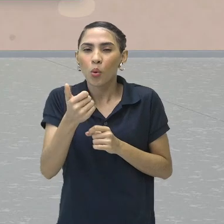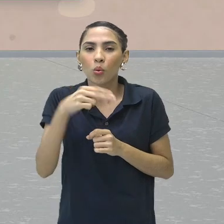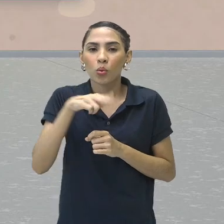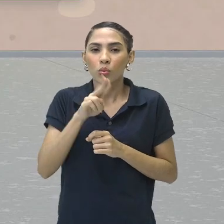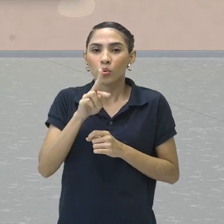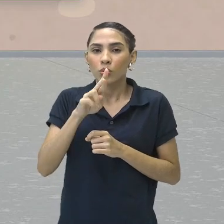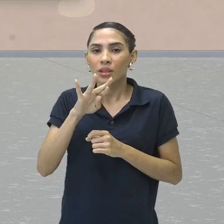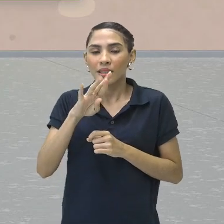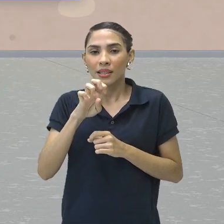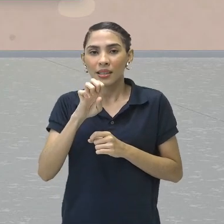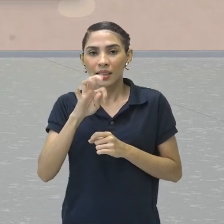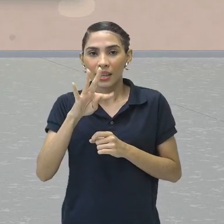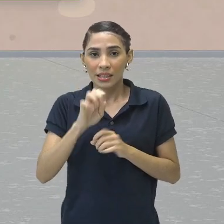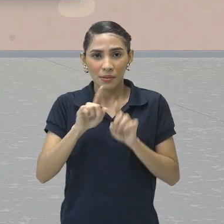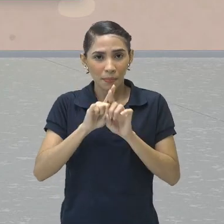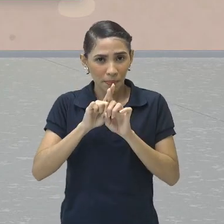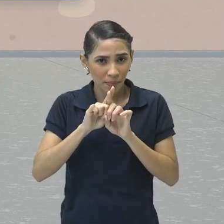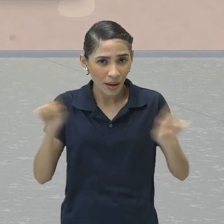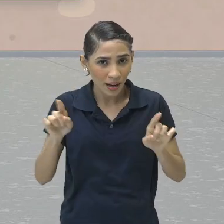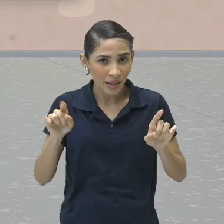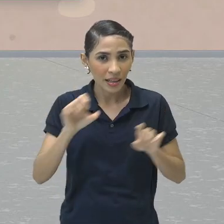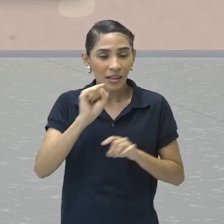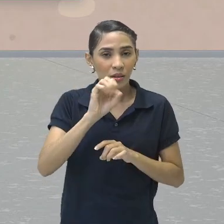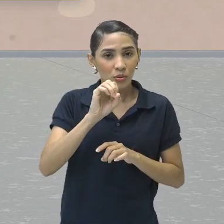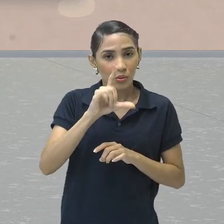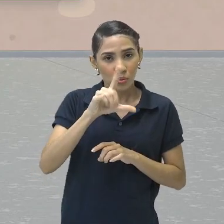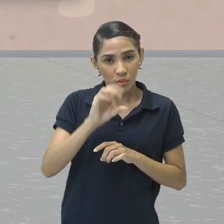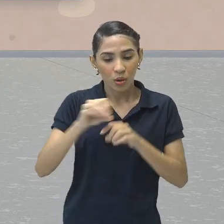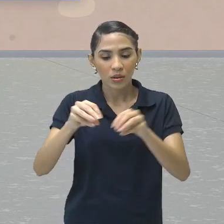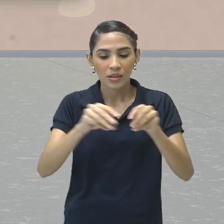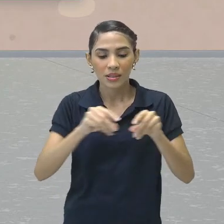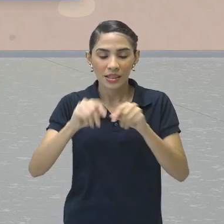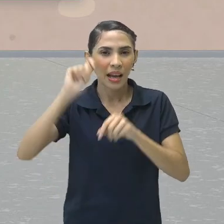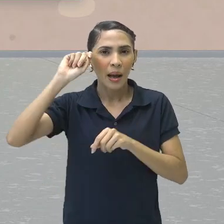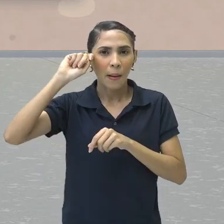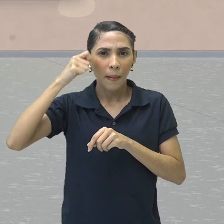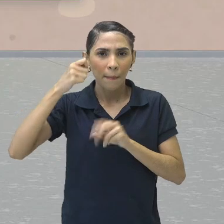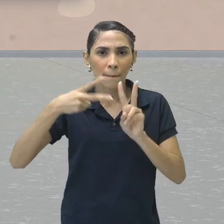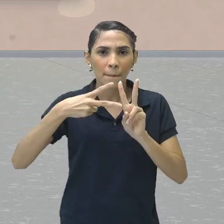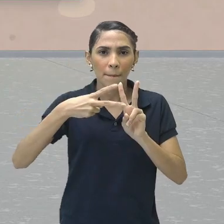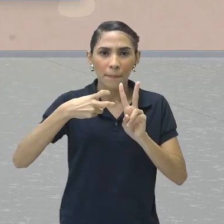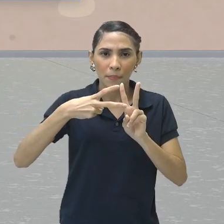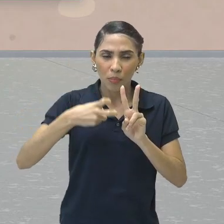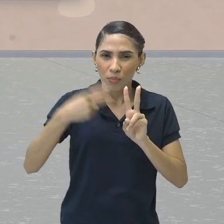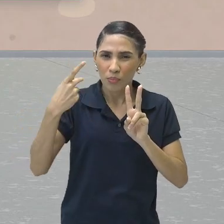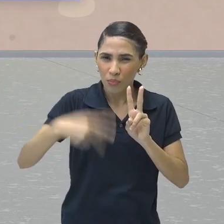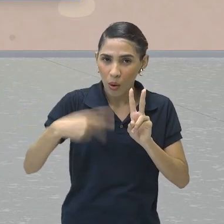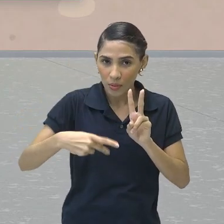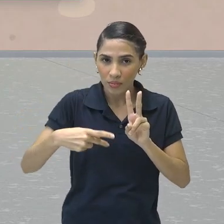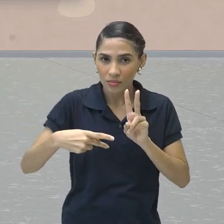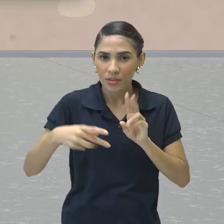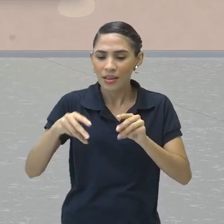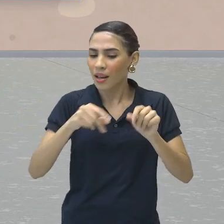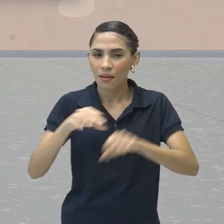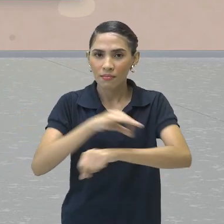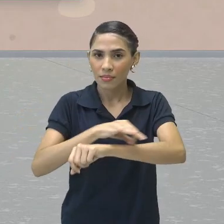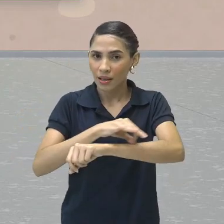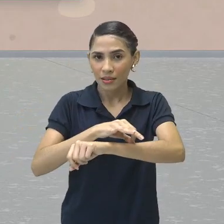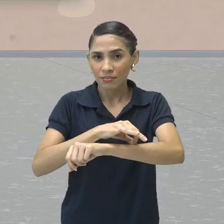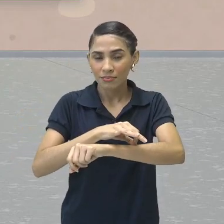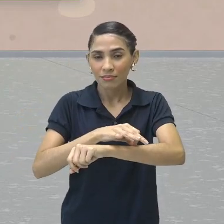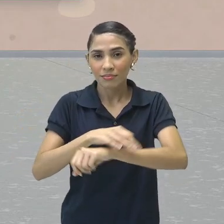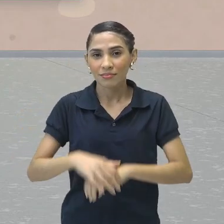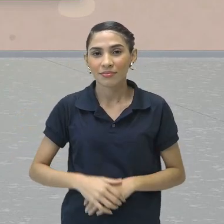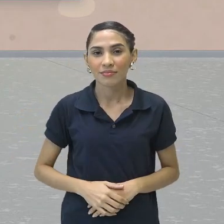Mas quando a gente fala do solo antropogênico, ou seja, da terra preta de índio, né? Da terra preta, né? Terra preta, gente. A gente